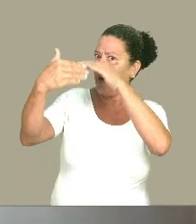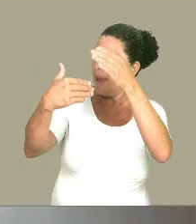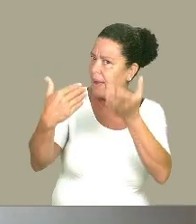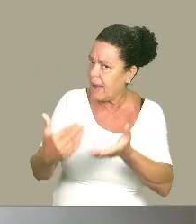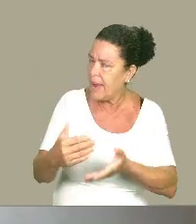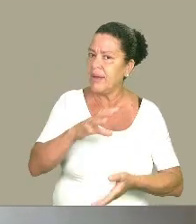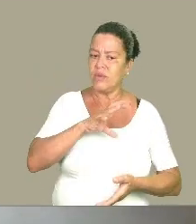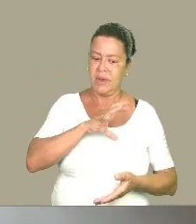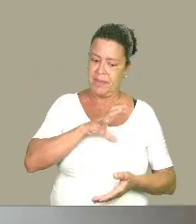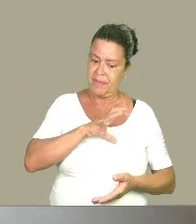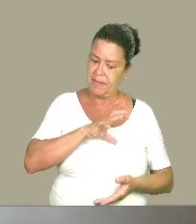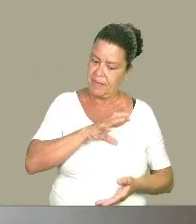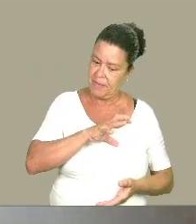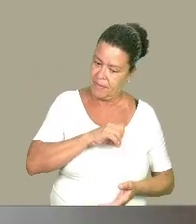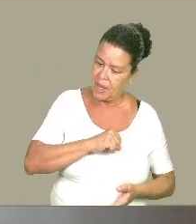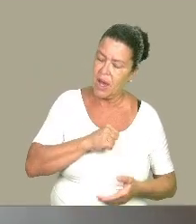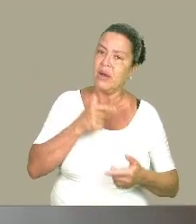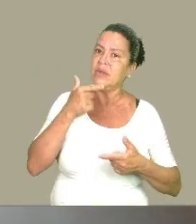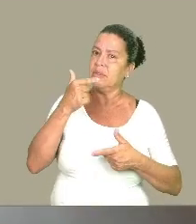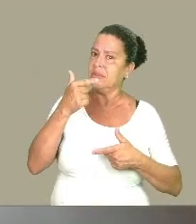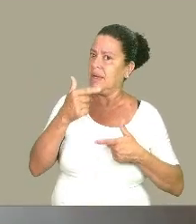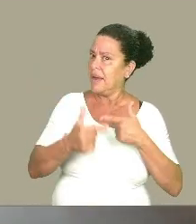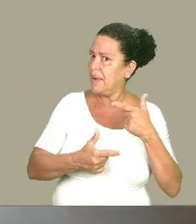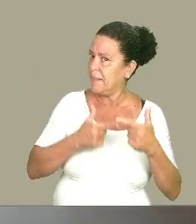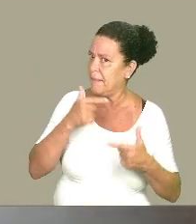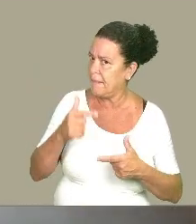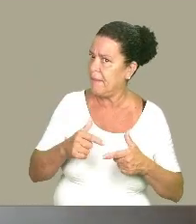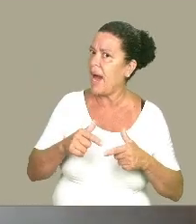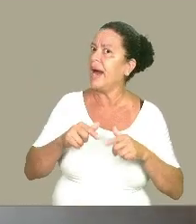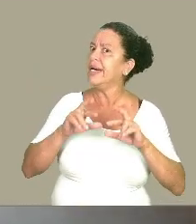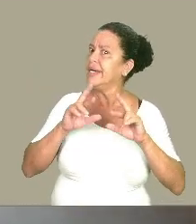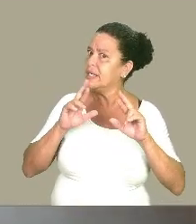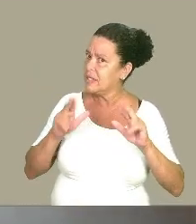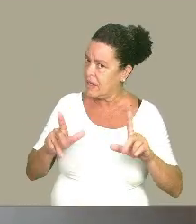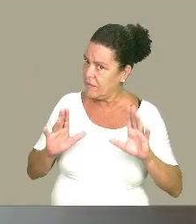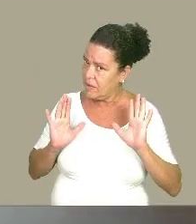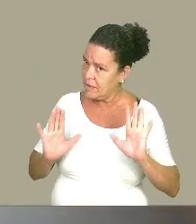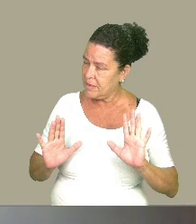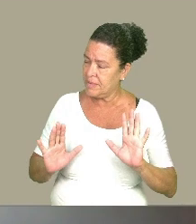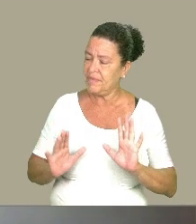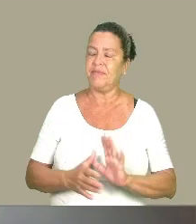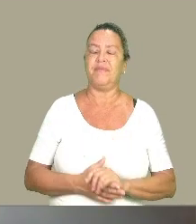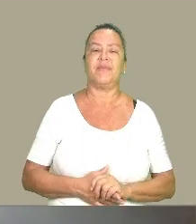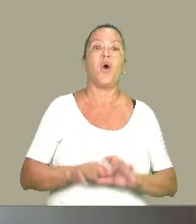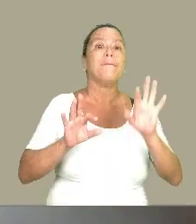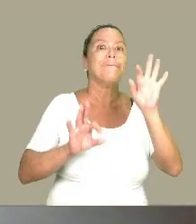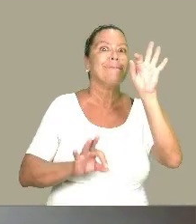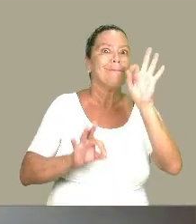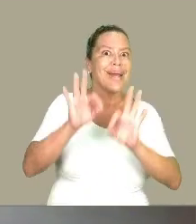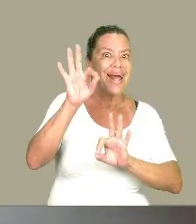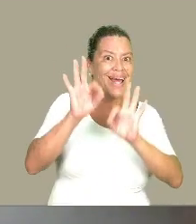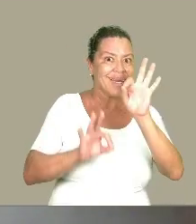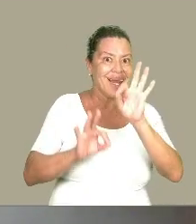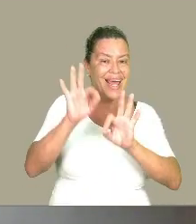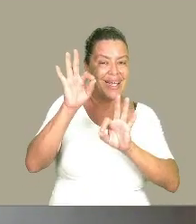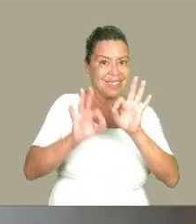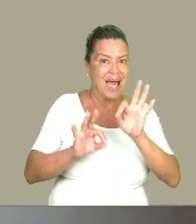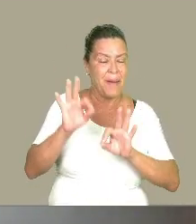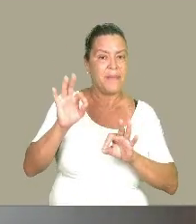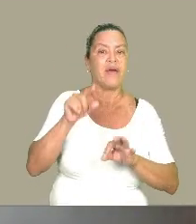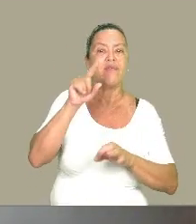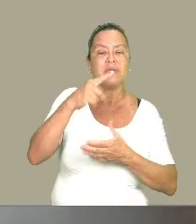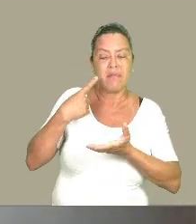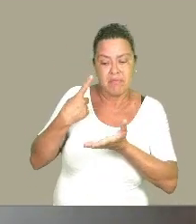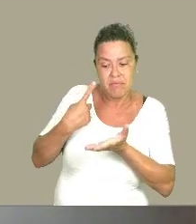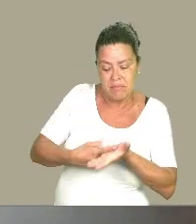lei do amor, a lei do trabalho, etc, etc, né? O planejamento, aquilo que viemos